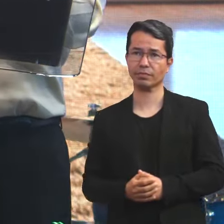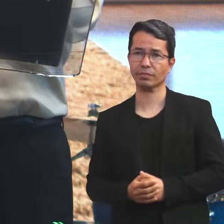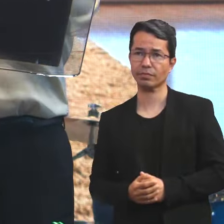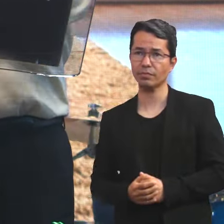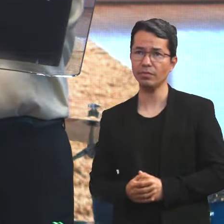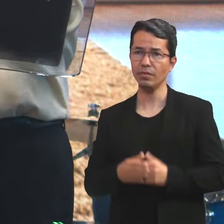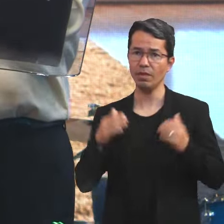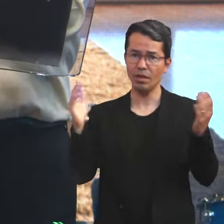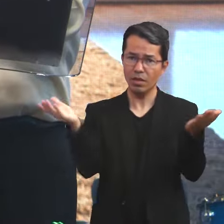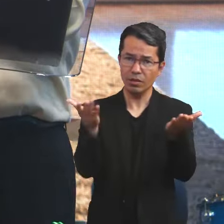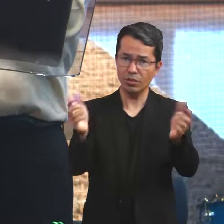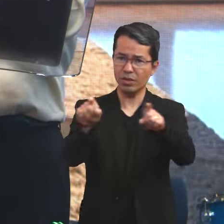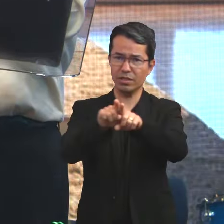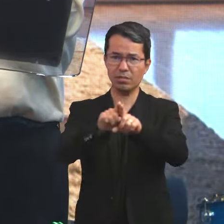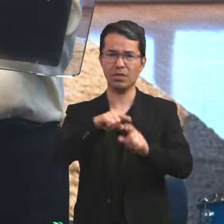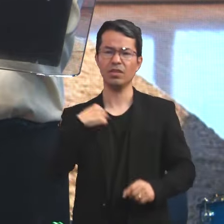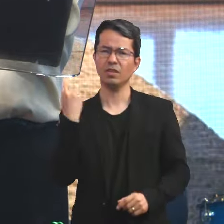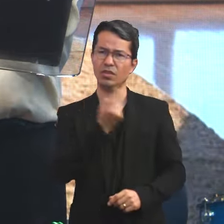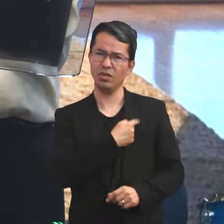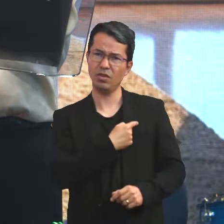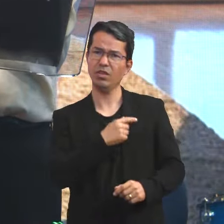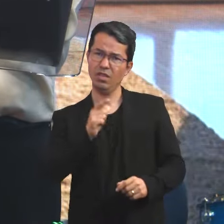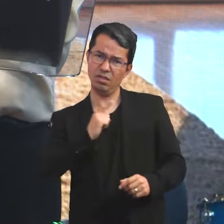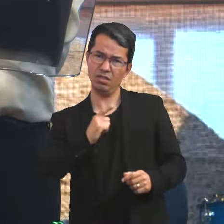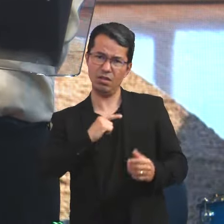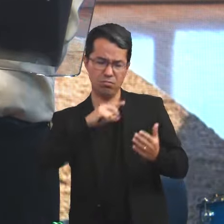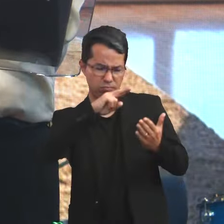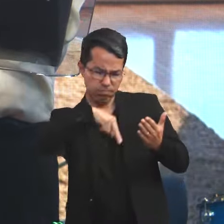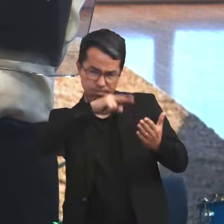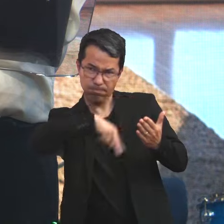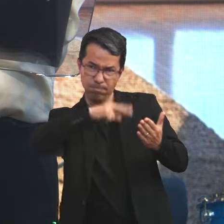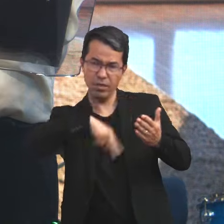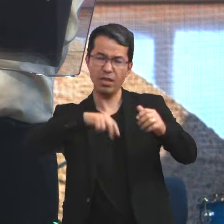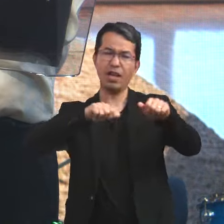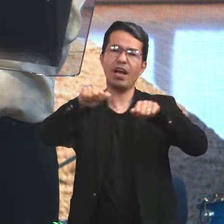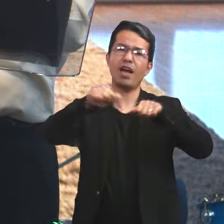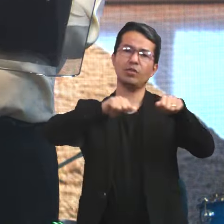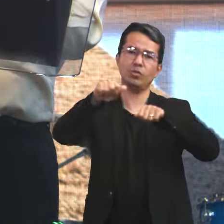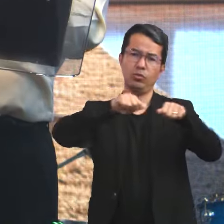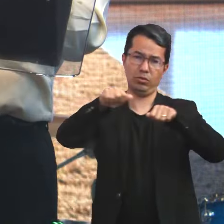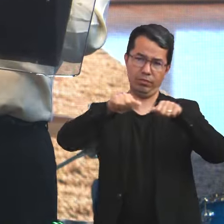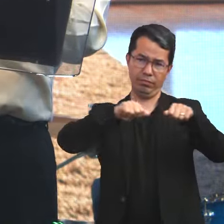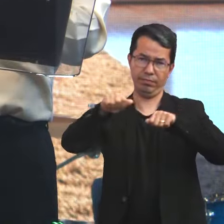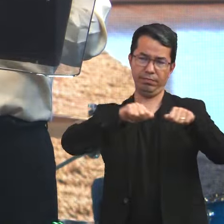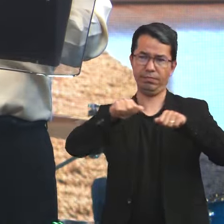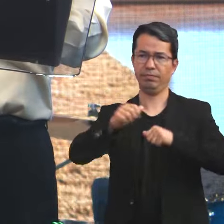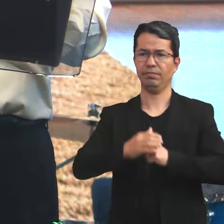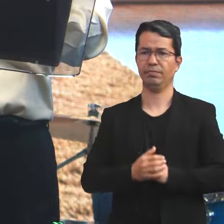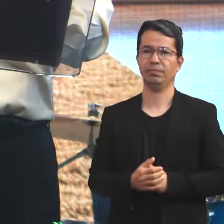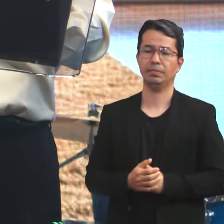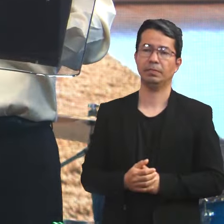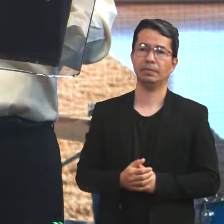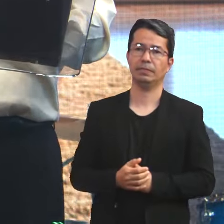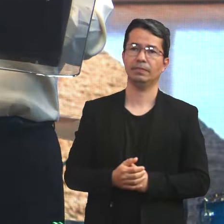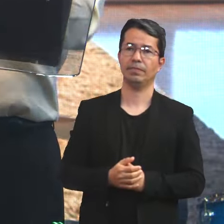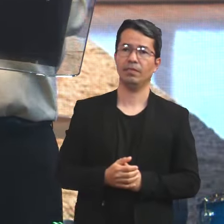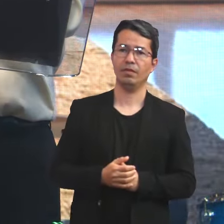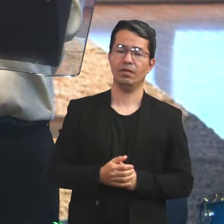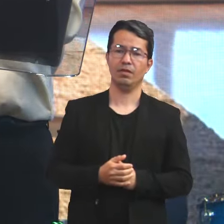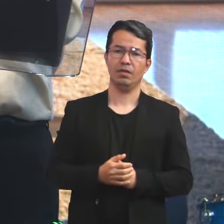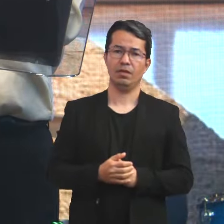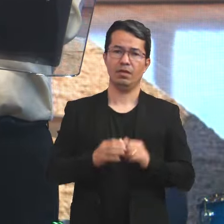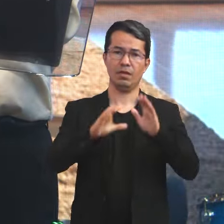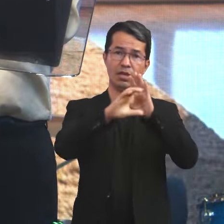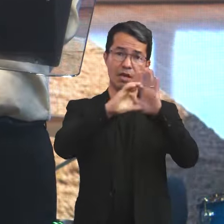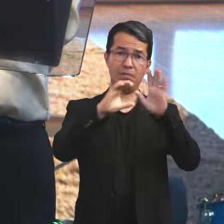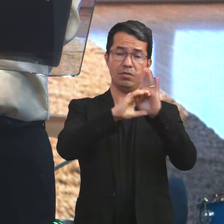Deus vamos a libro de hechos de apóstoles faremos Liv de atos do Apóstolos Capítulo